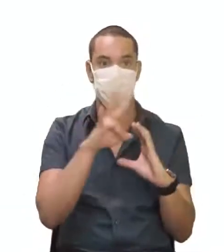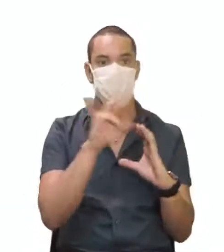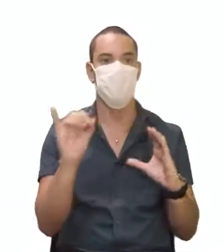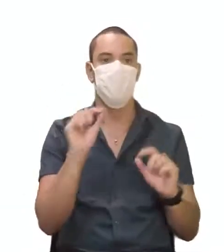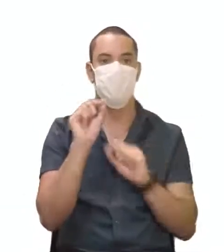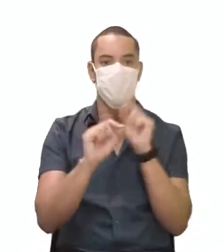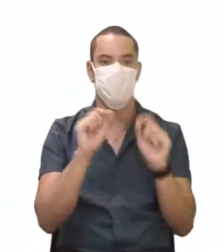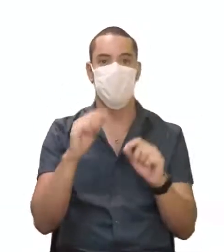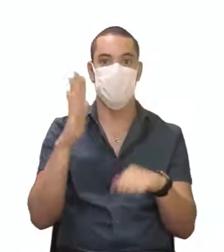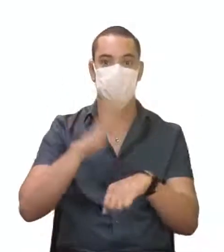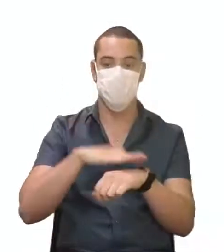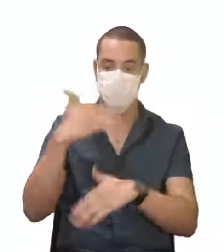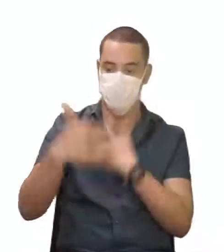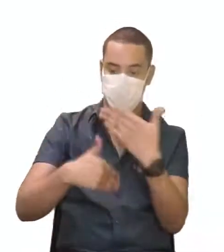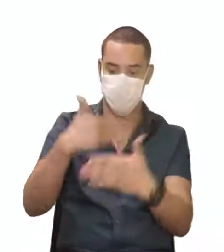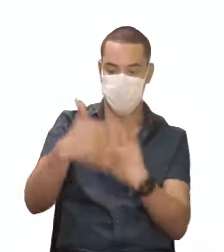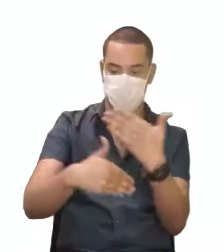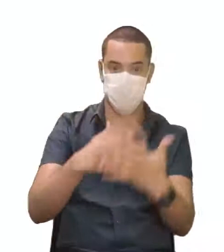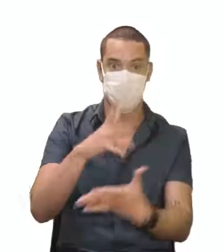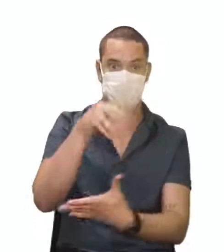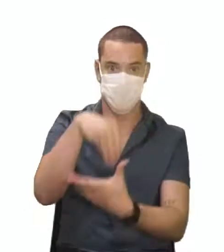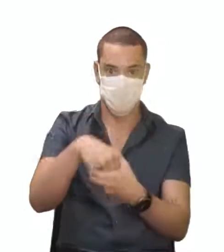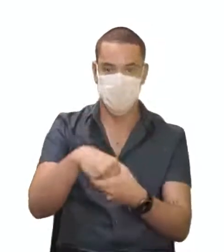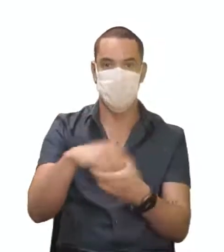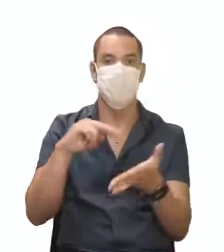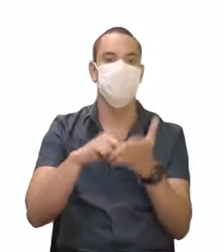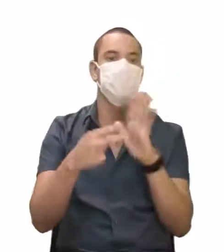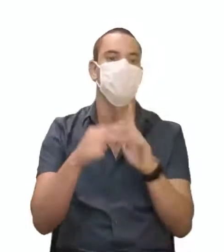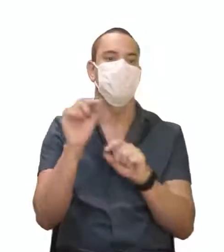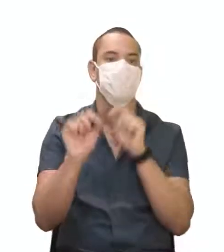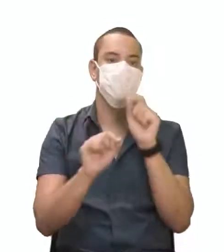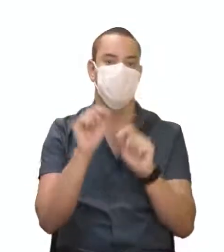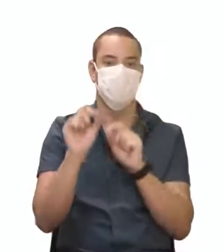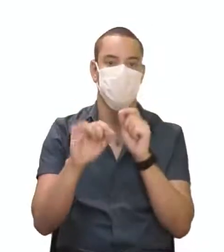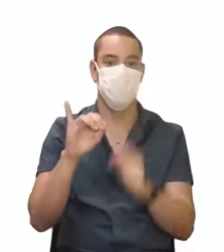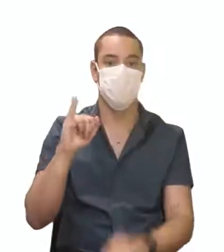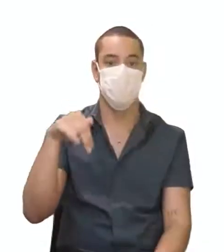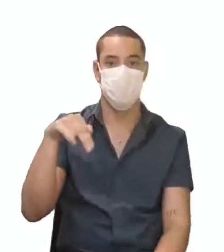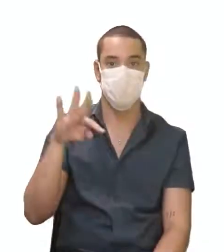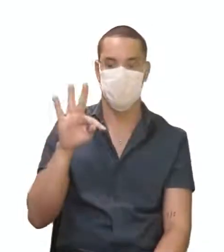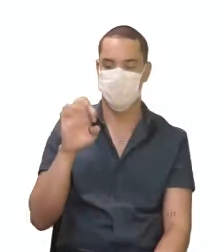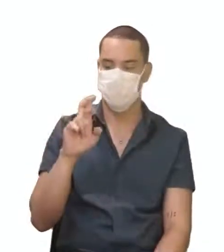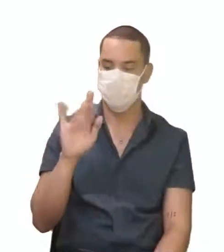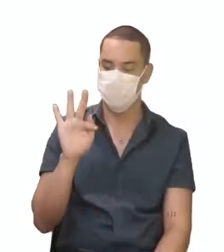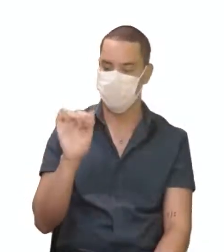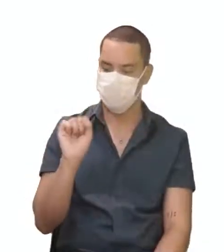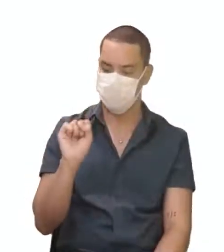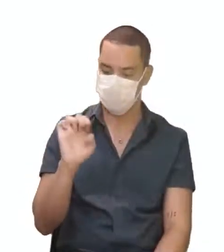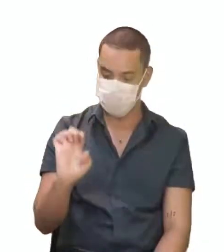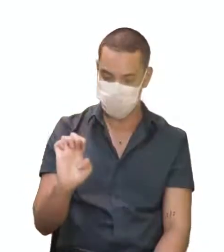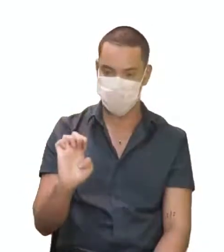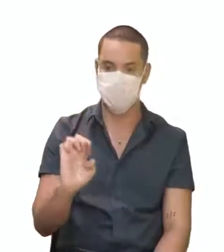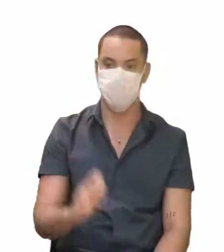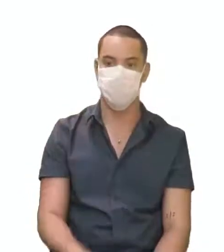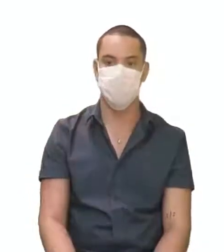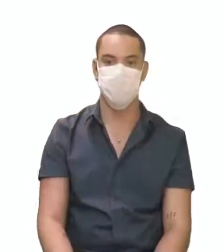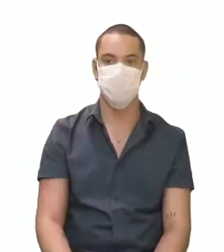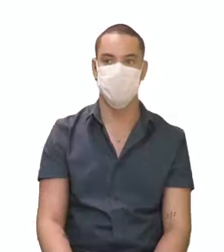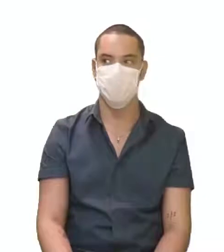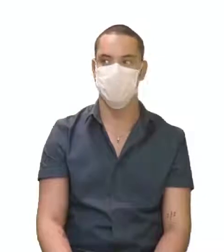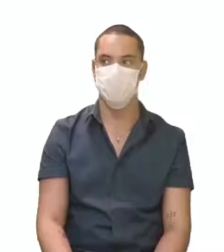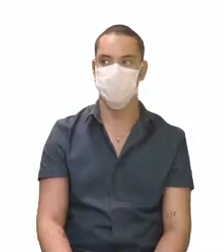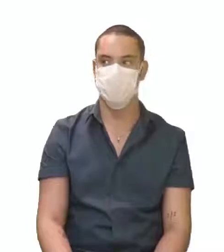a maior parte do seu tempo, que é a intérfase, tá bom? Aí aqui,